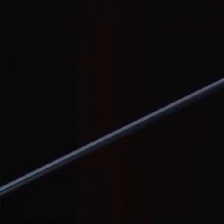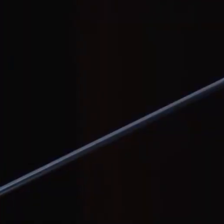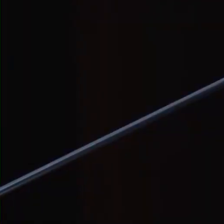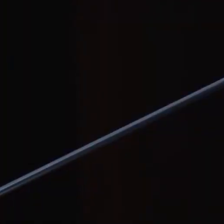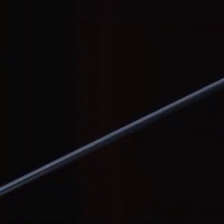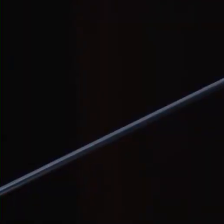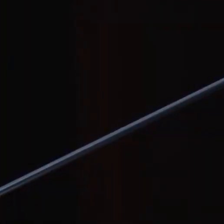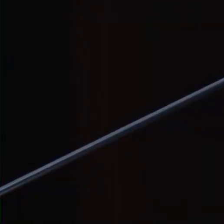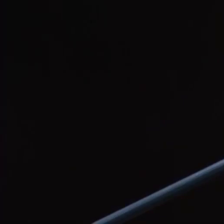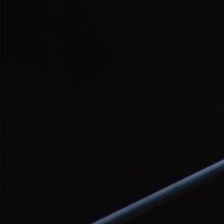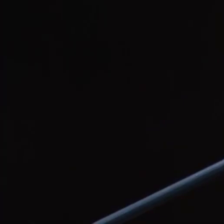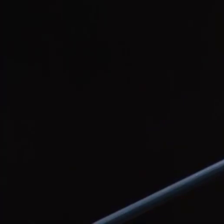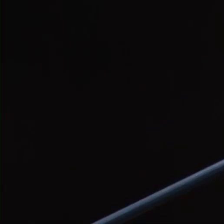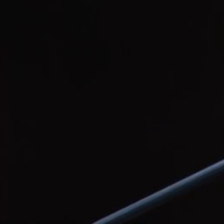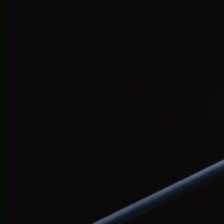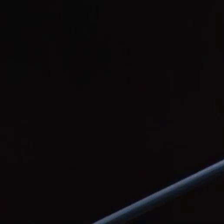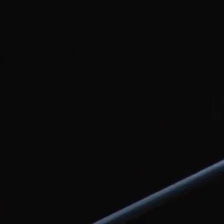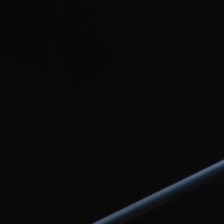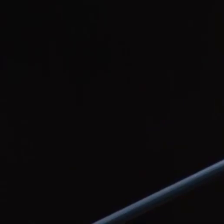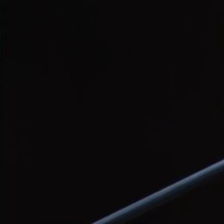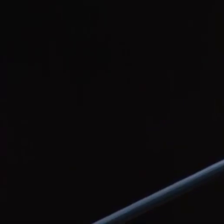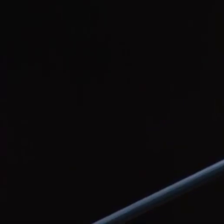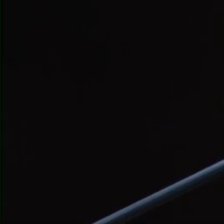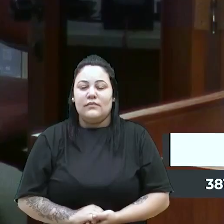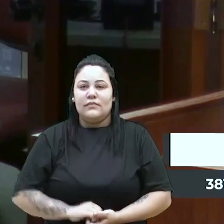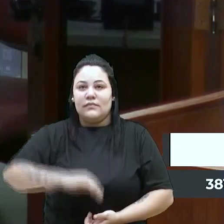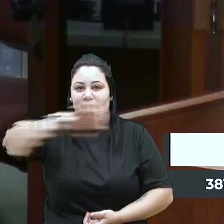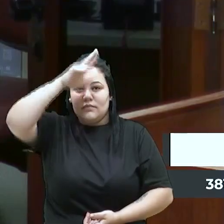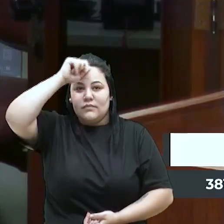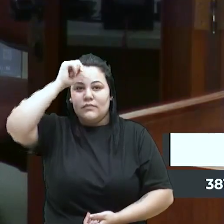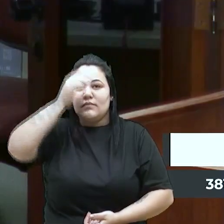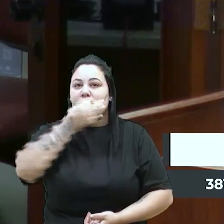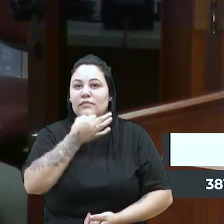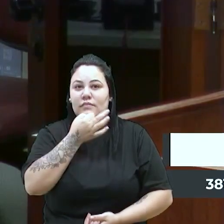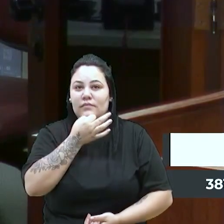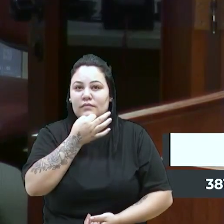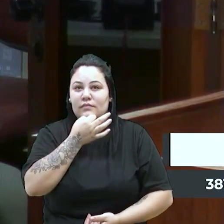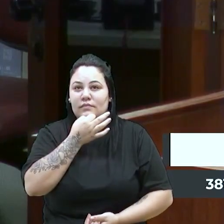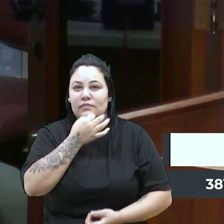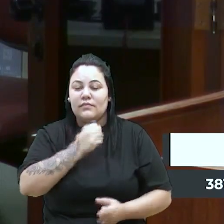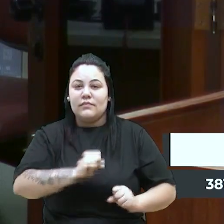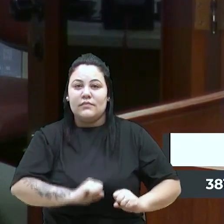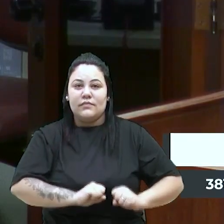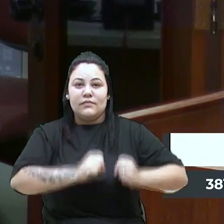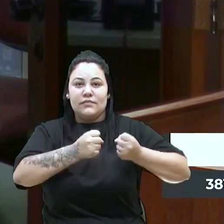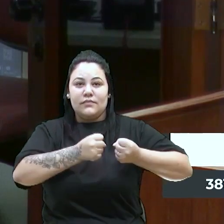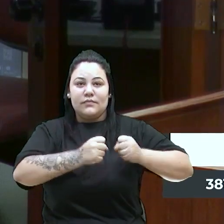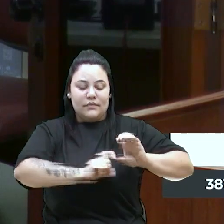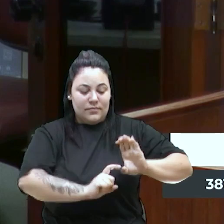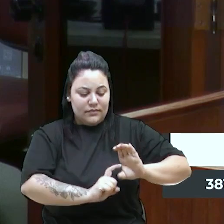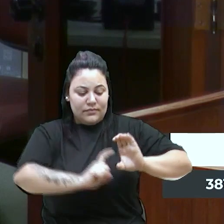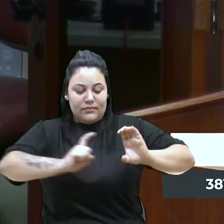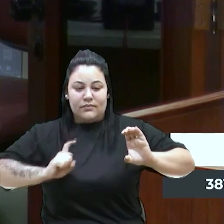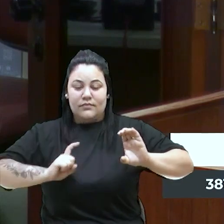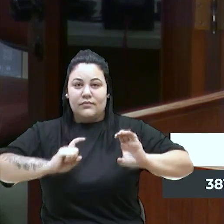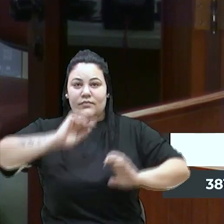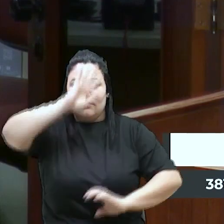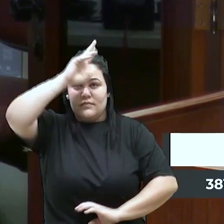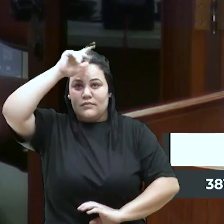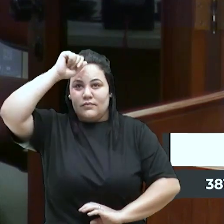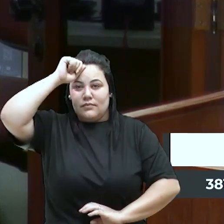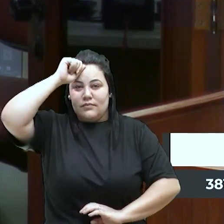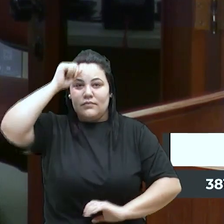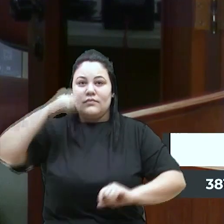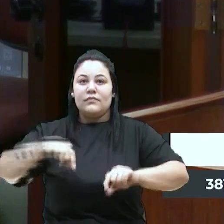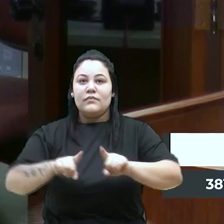Prometo cumprir a lei orgânica do município de Caxias do Sul, defender a autonomia municipal e exercer com honra,